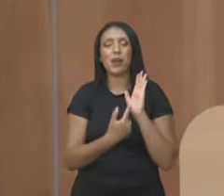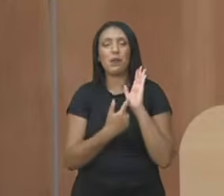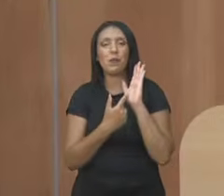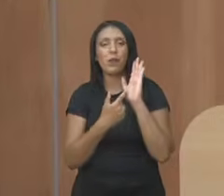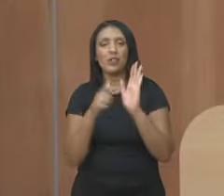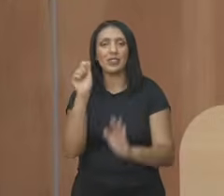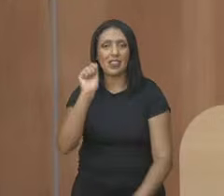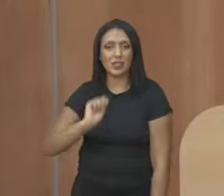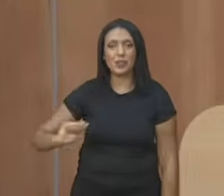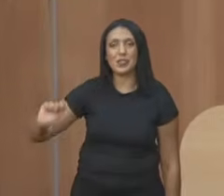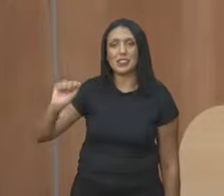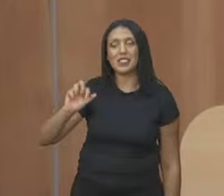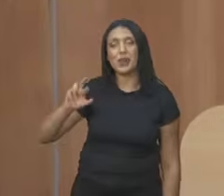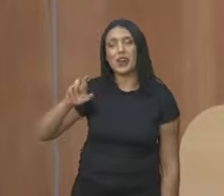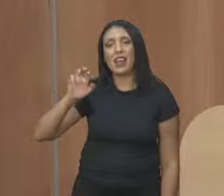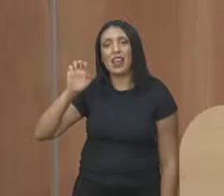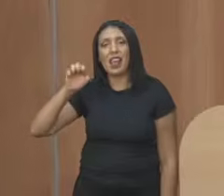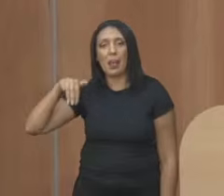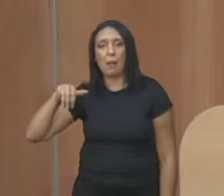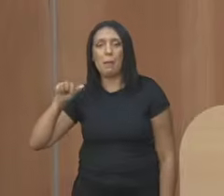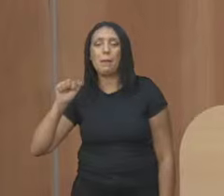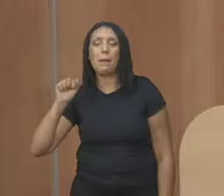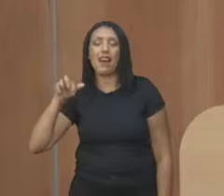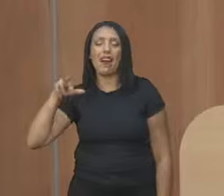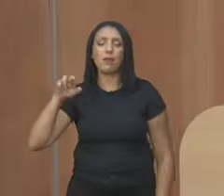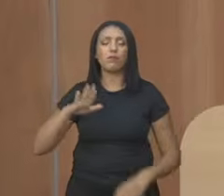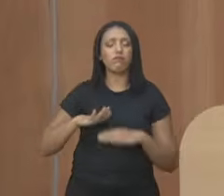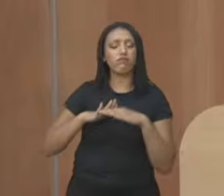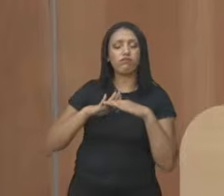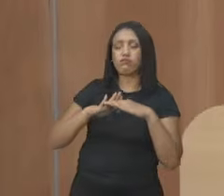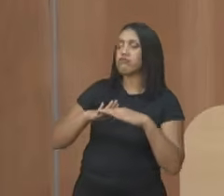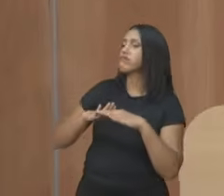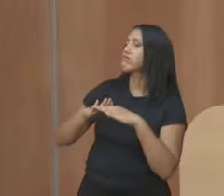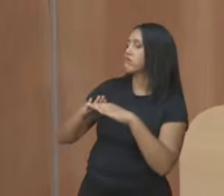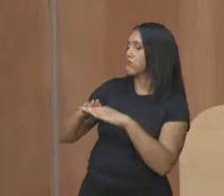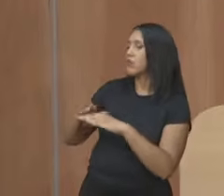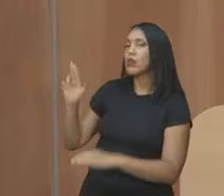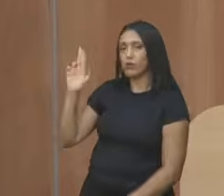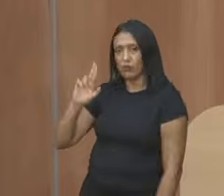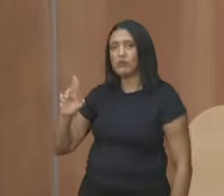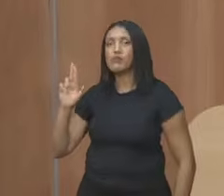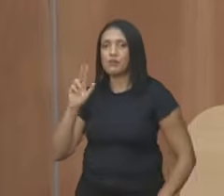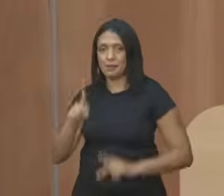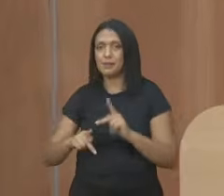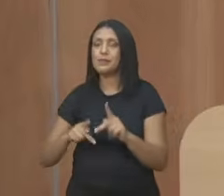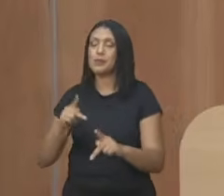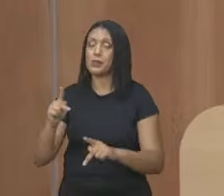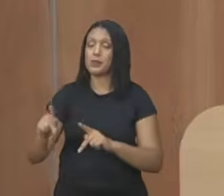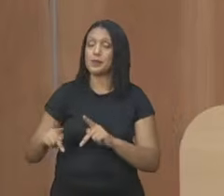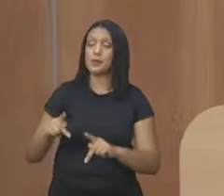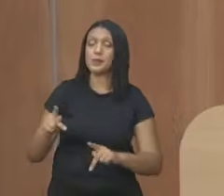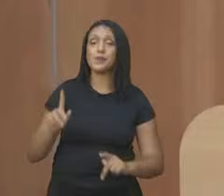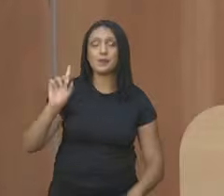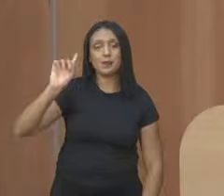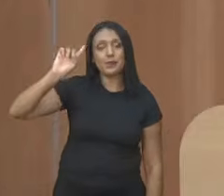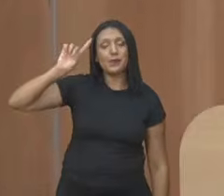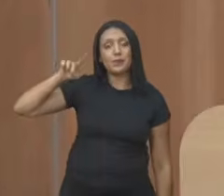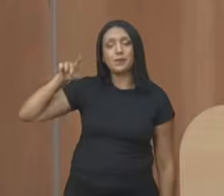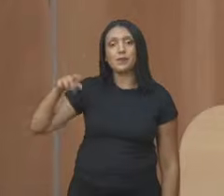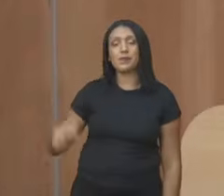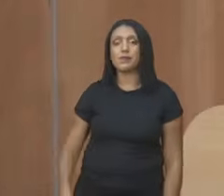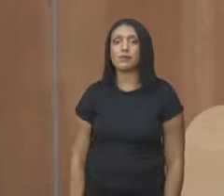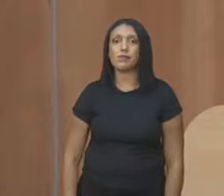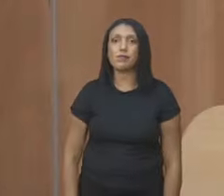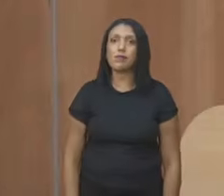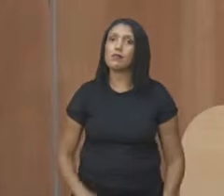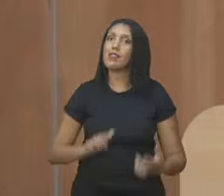a entidade Remar, que está aqui também em nossa cidade, instalado aqui na nossa cidade, que faz um trabalho